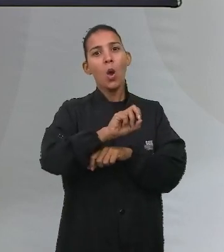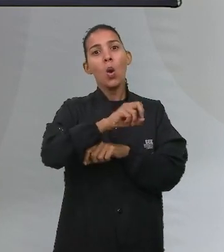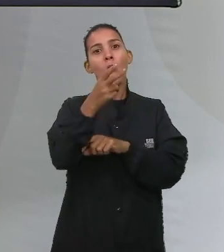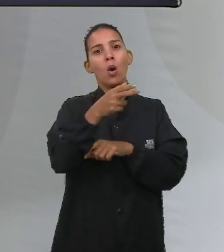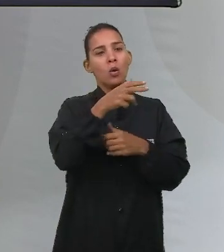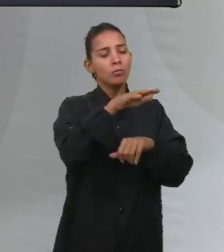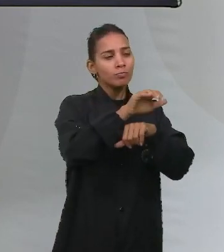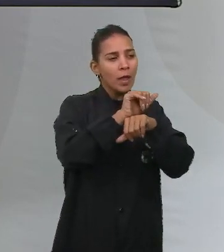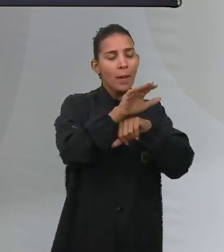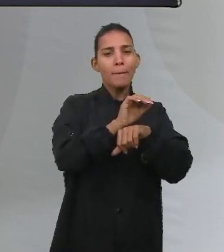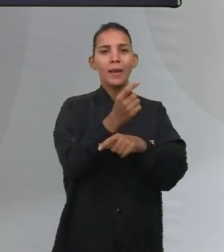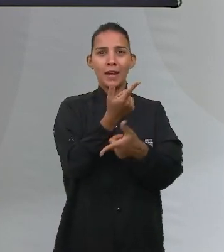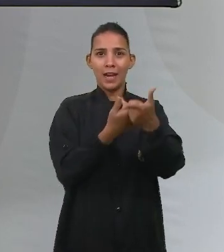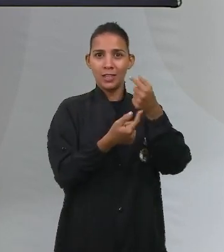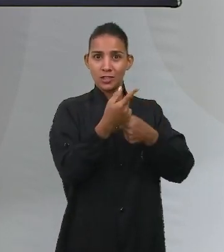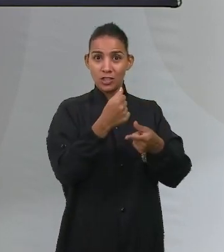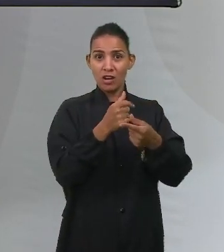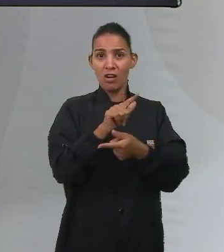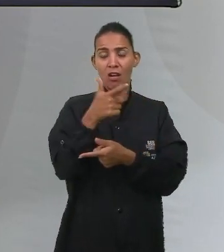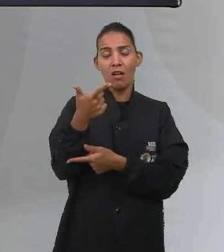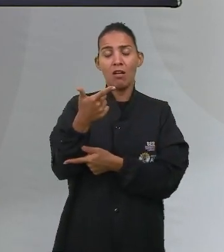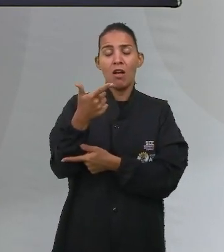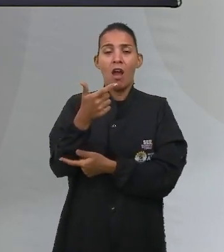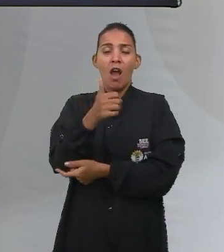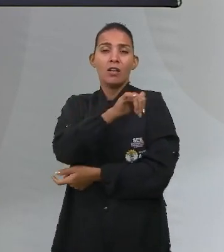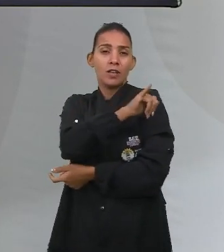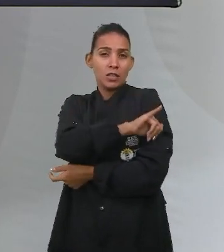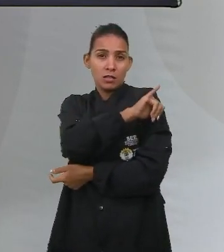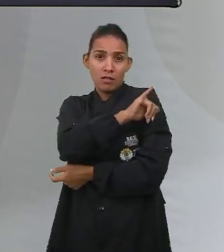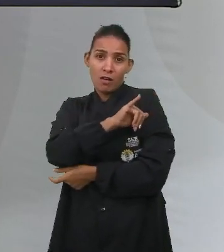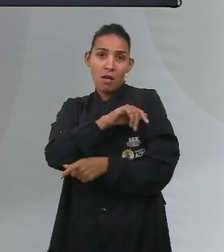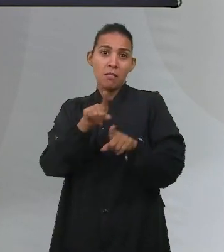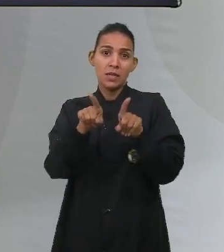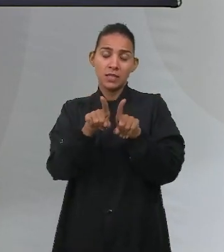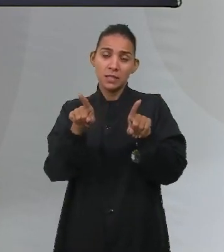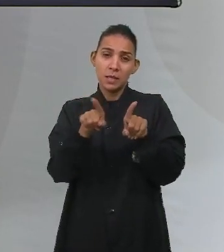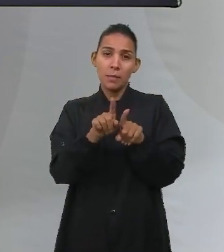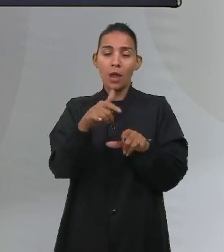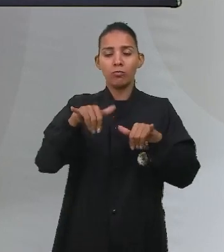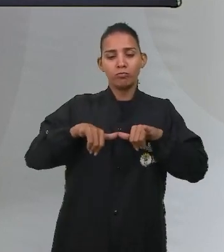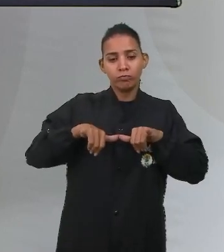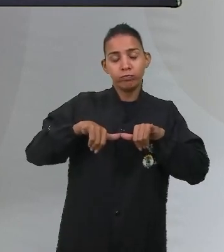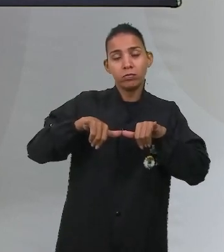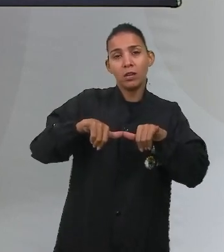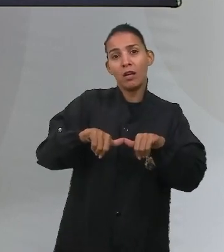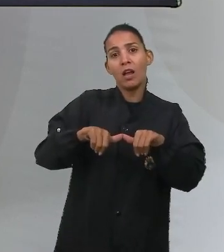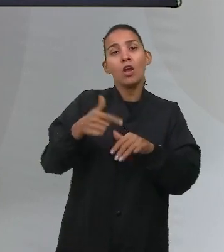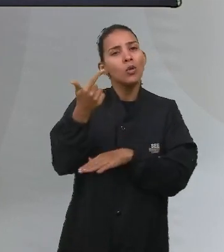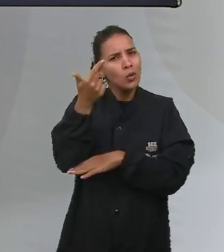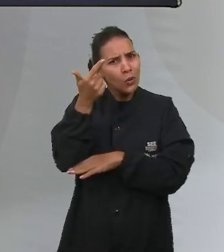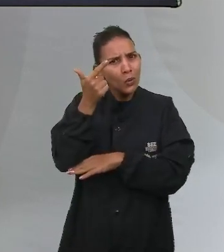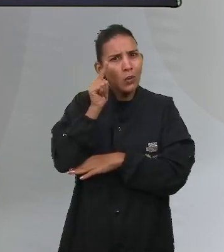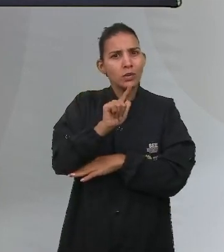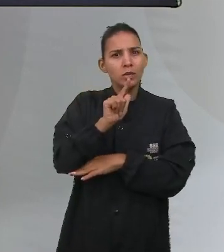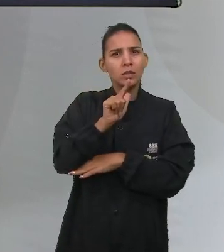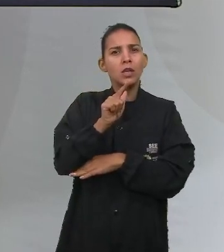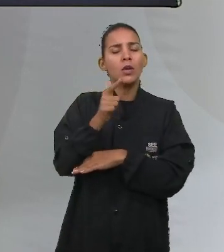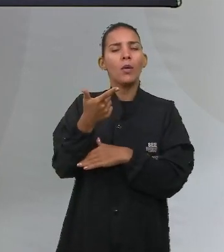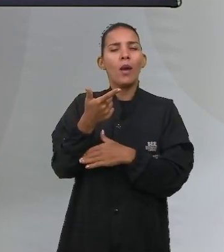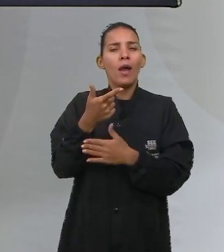em farmácias, no shopping, em supermercados, em que eu consigo sacar, fazer